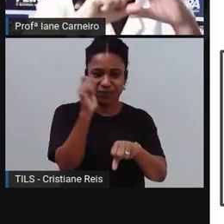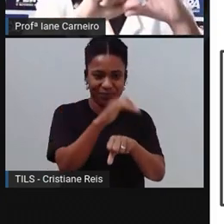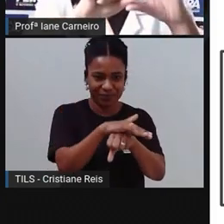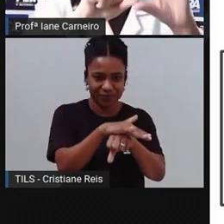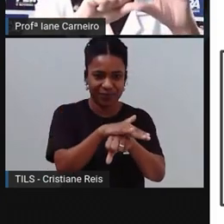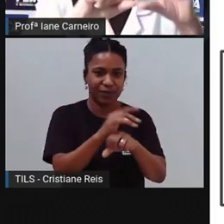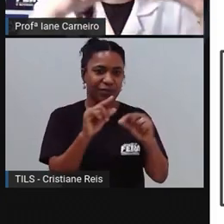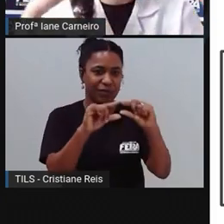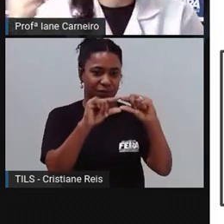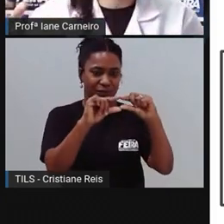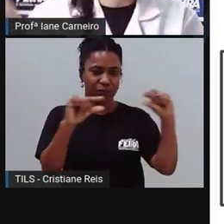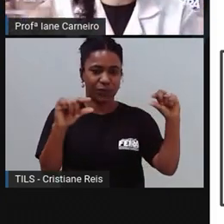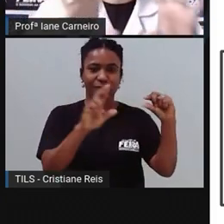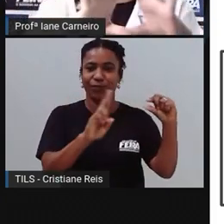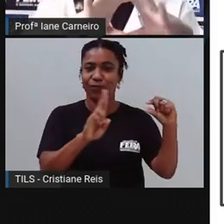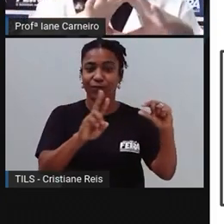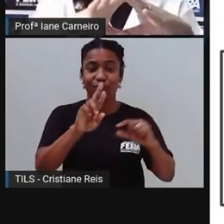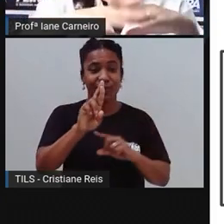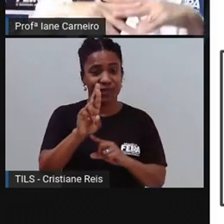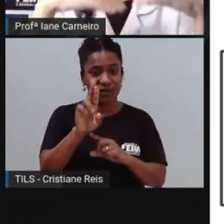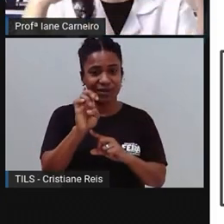ó, rejeitos, né?